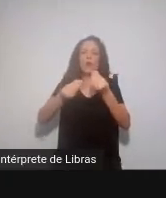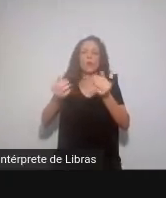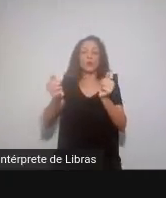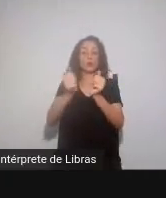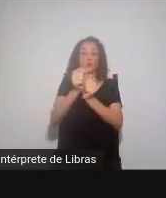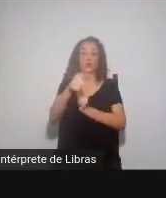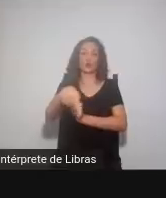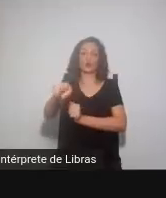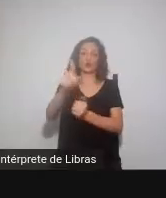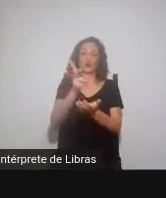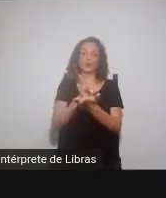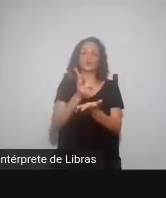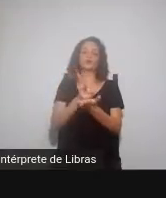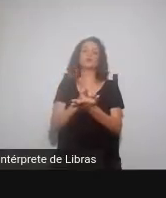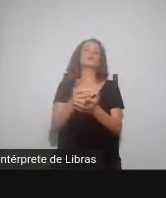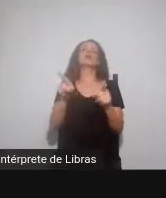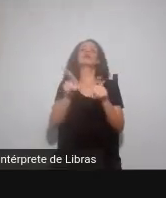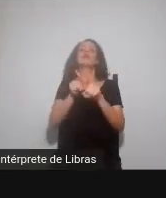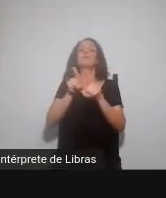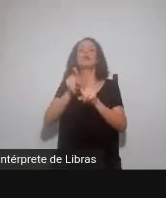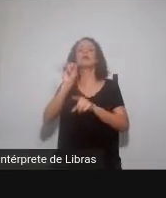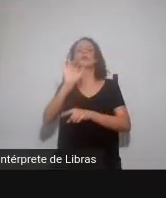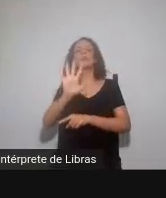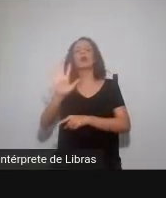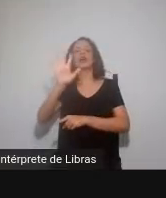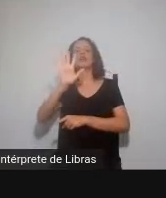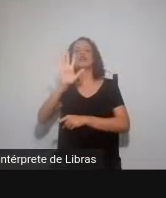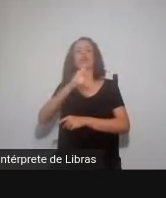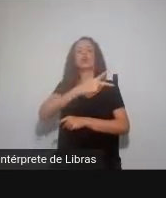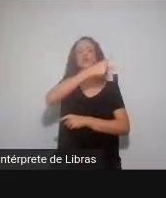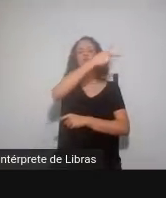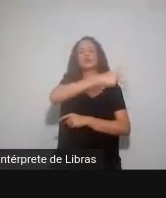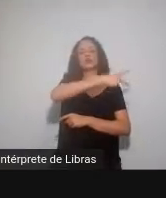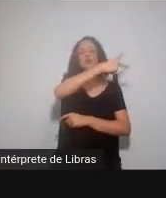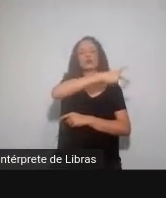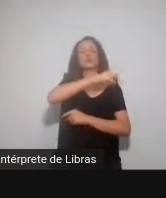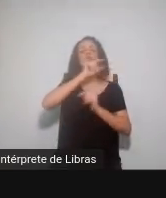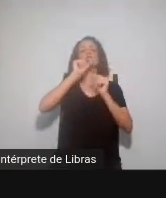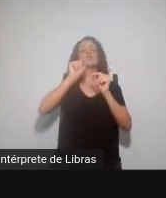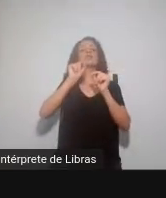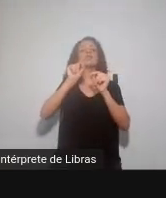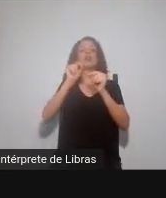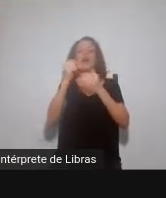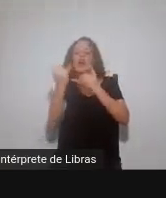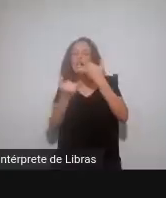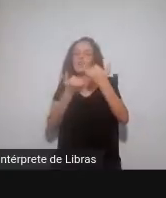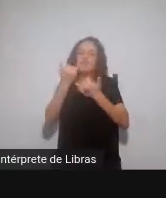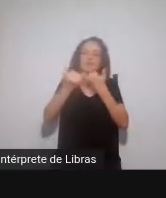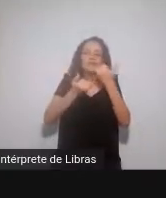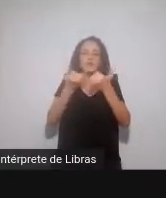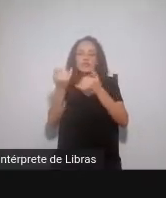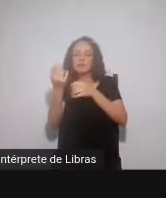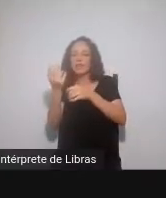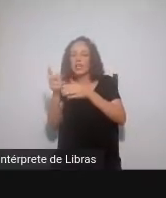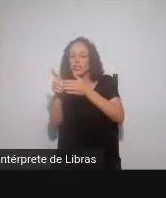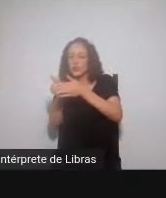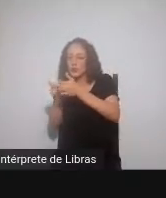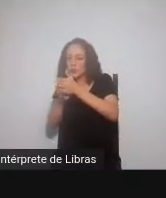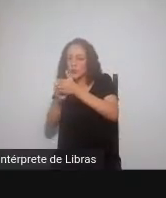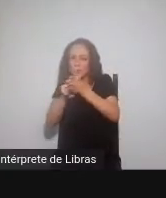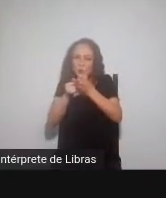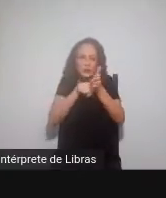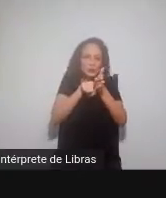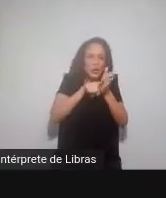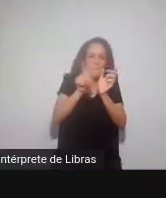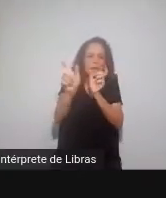imagens de um jogo que a gente chama de detetive das palavras. A professora lê a história e